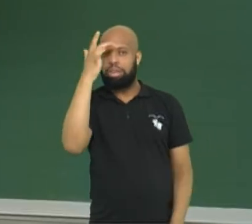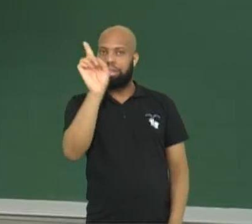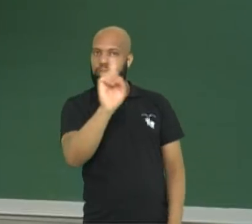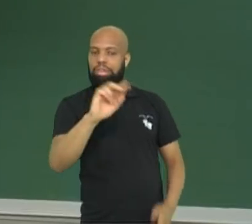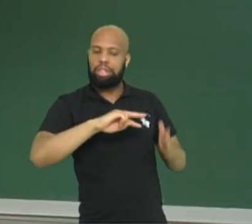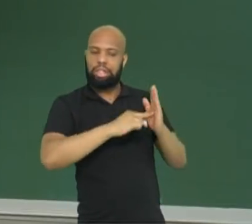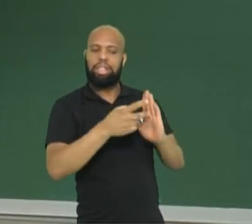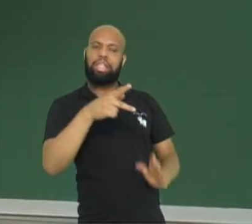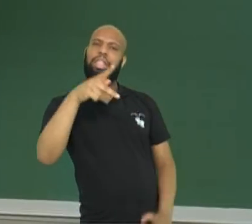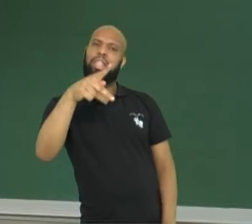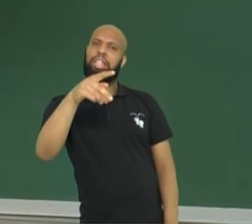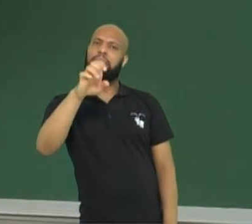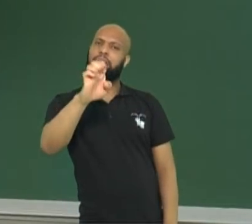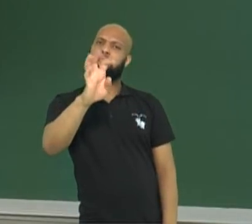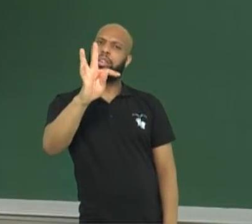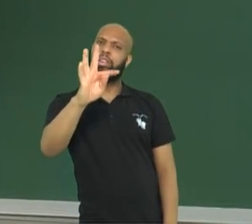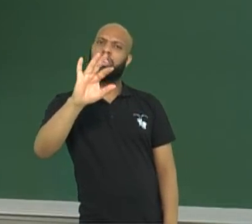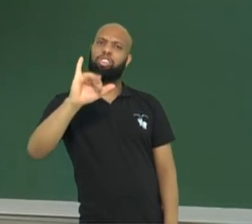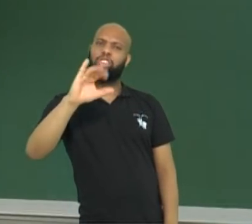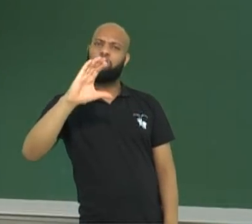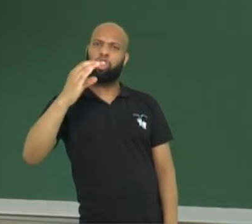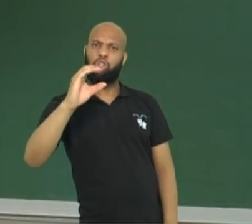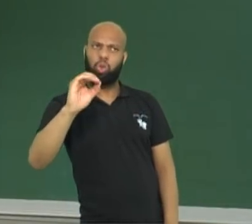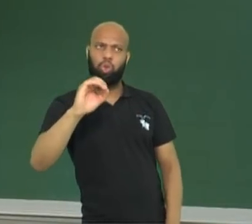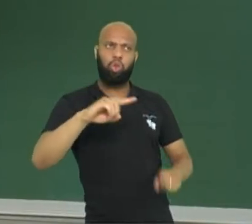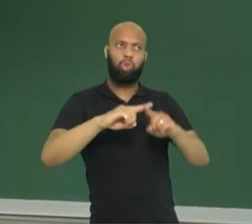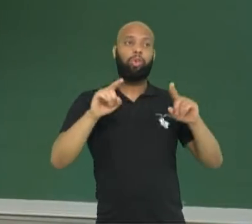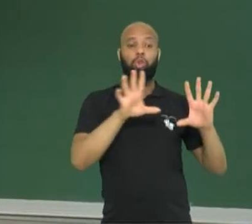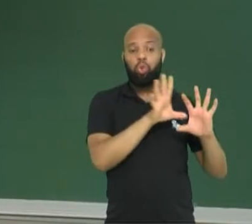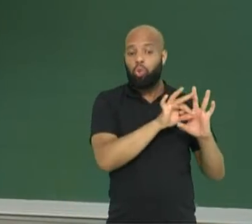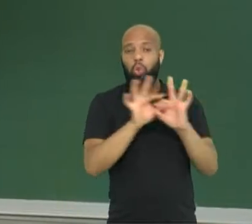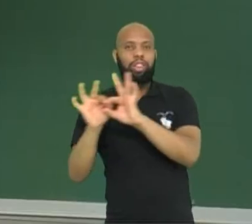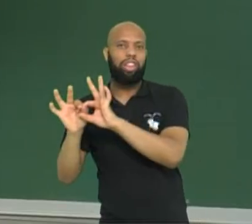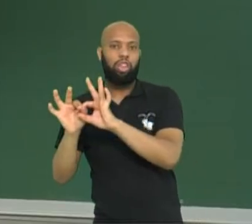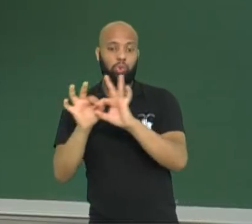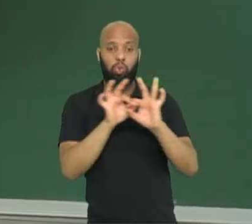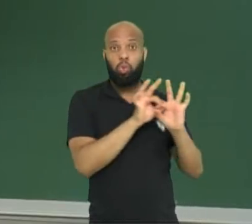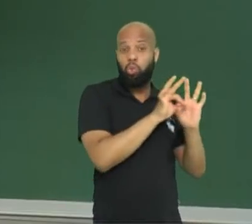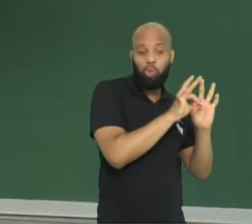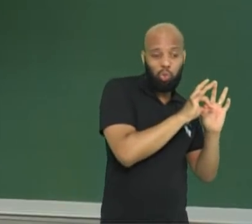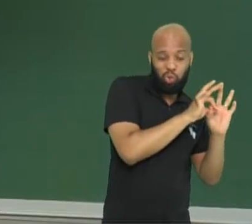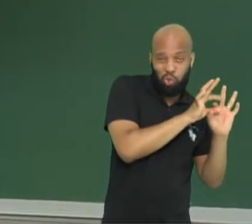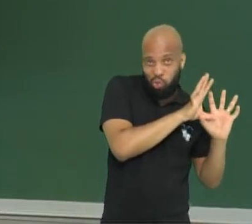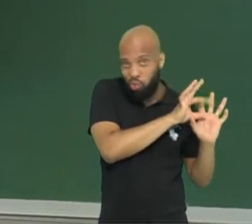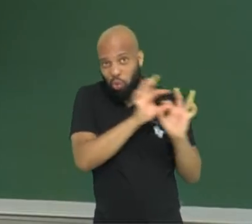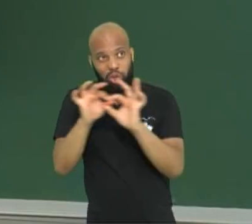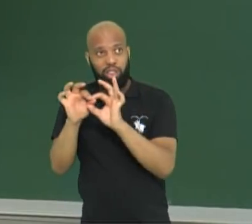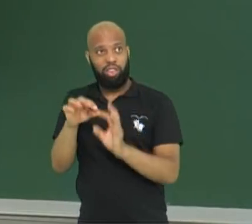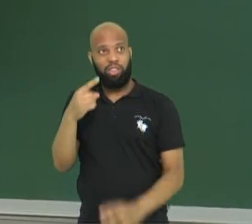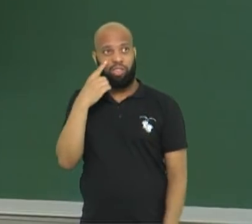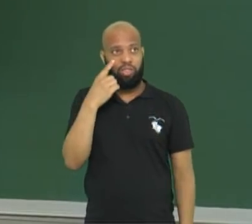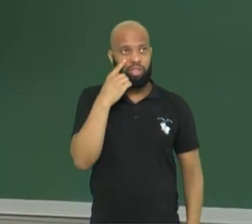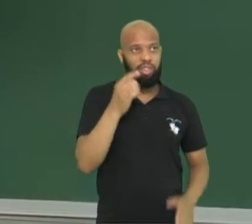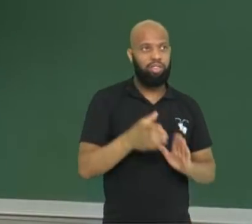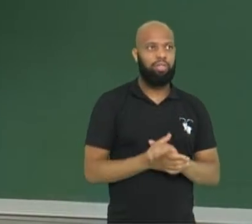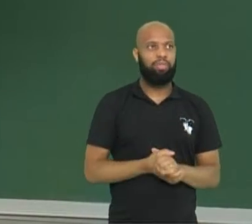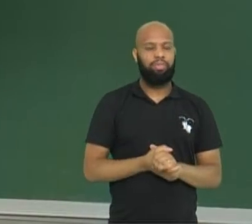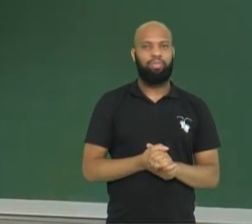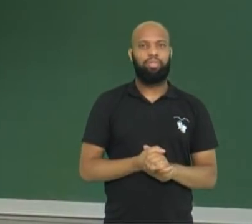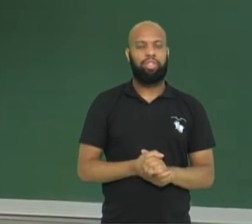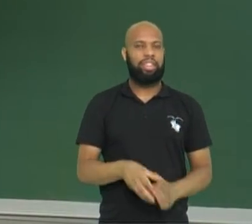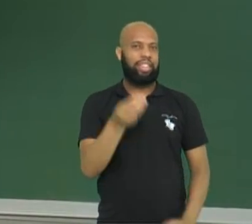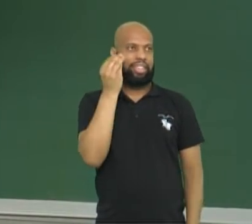não conhecem essa expressão, certo? Mas pelo contexto, tá, pessoal? Preste atenção no contexto e